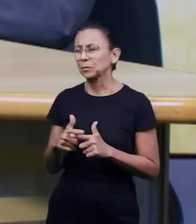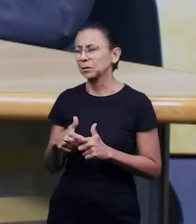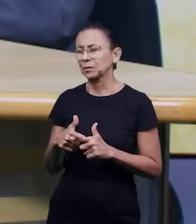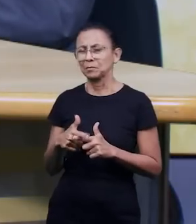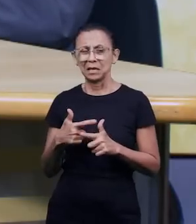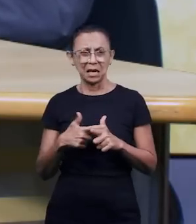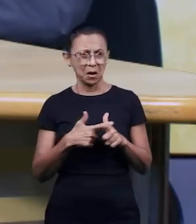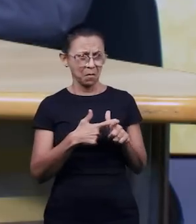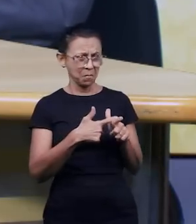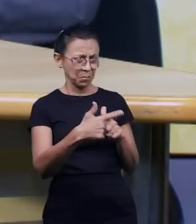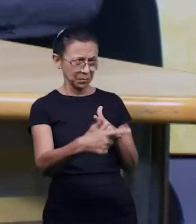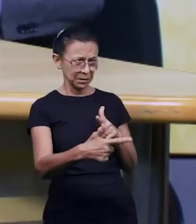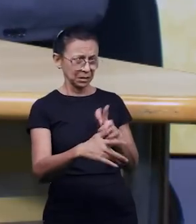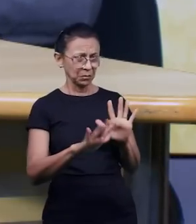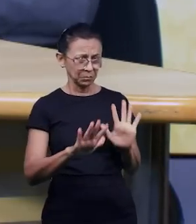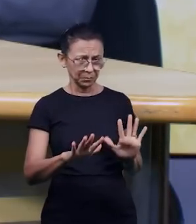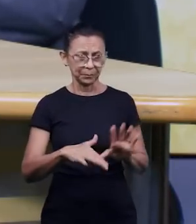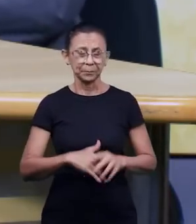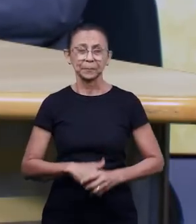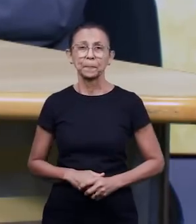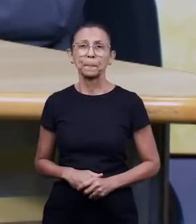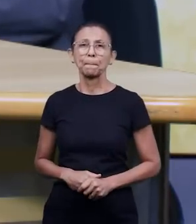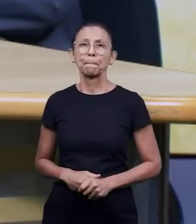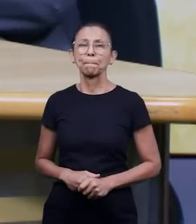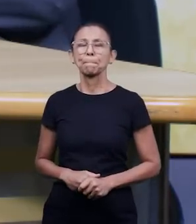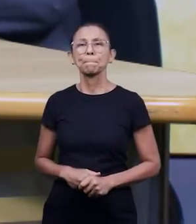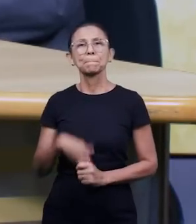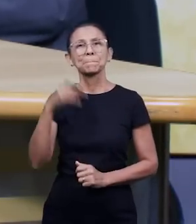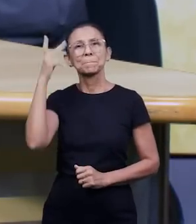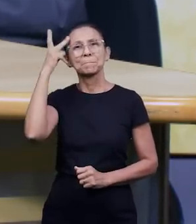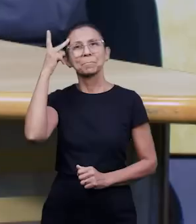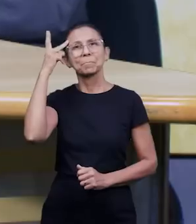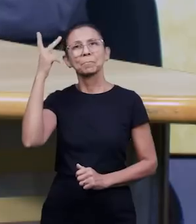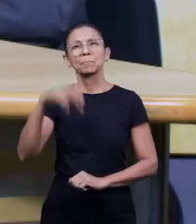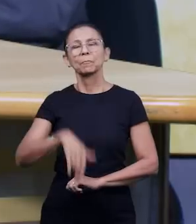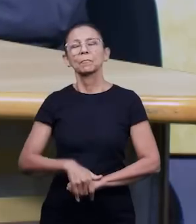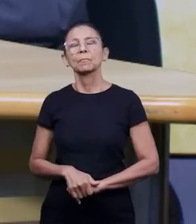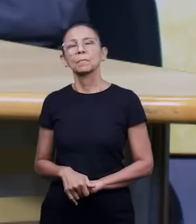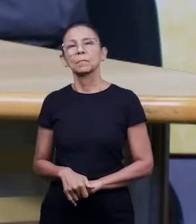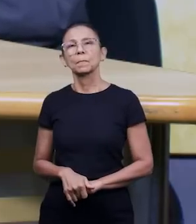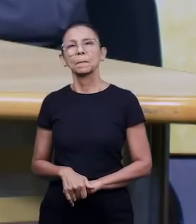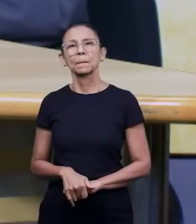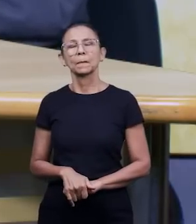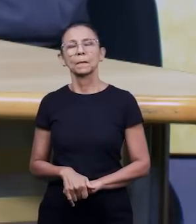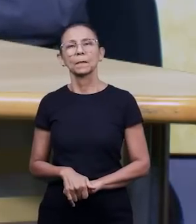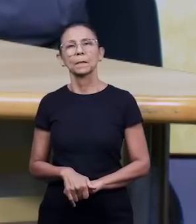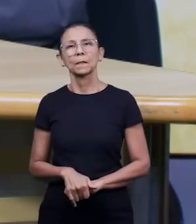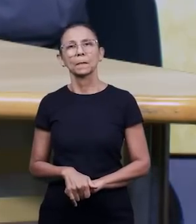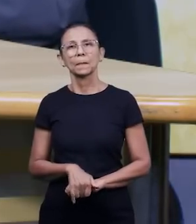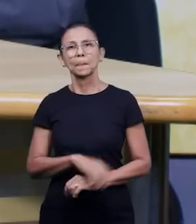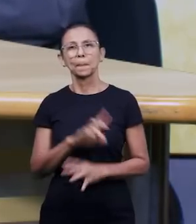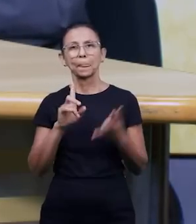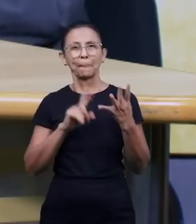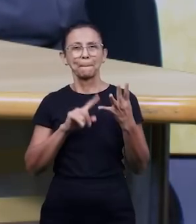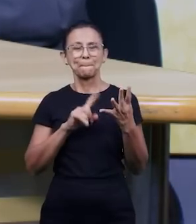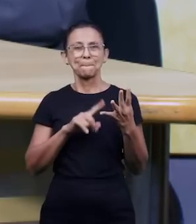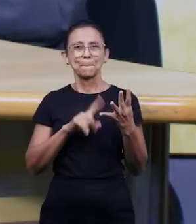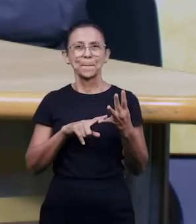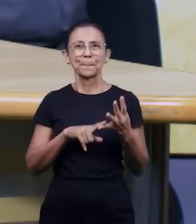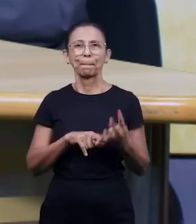nada daquilo. Ela inventou, queria julgar a culpa assim de um para outro, tinha nada. A outra também não sabia de nada. Não, falei